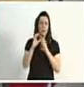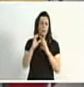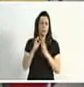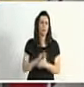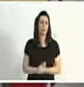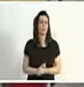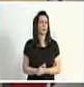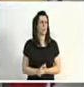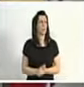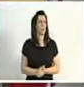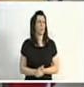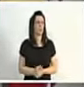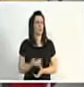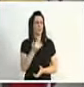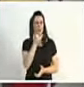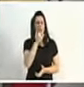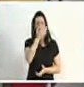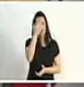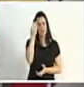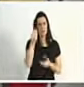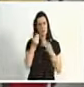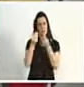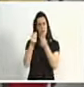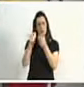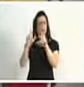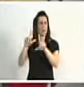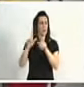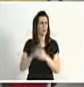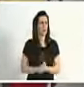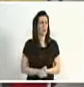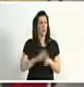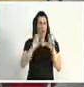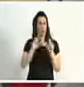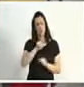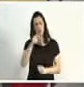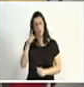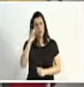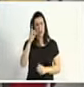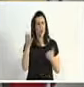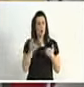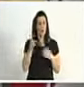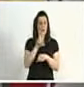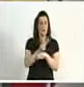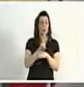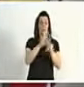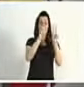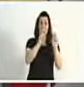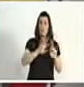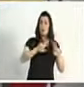Ah, o pessoal não entregou? Não. Então, vou deixar esse assunto para outro dia e vou cuidar de outros